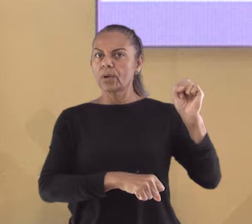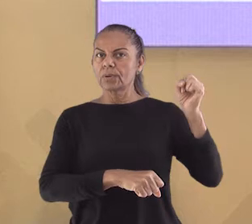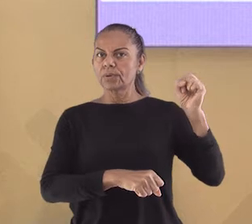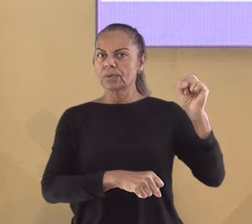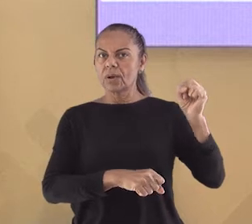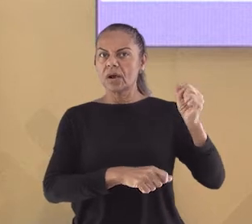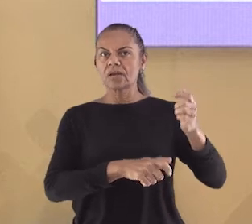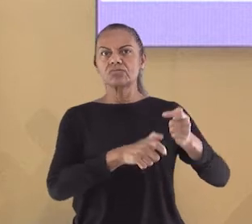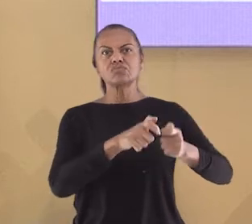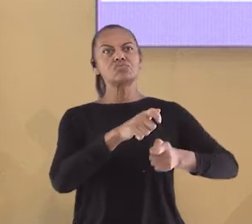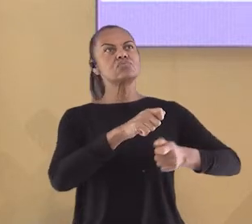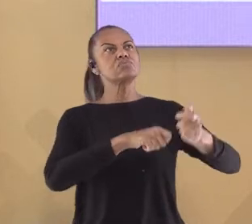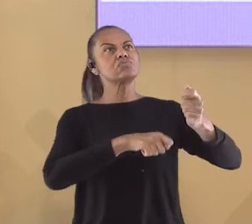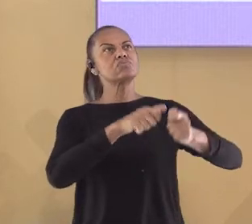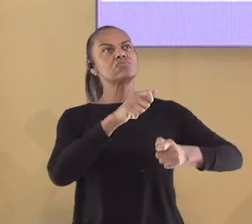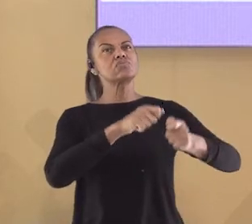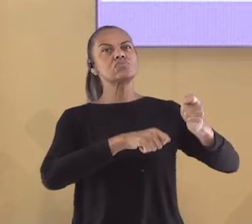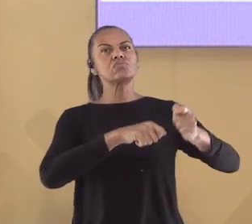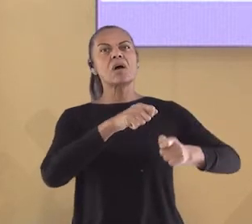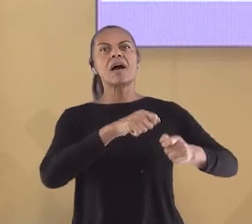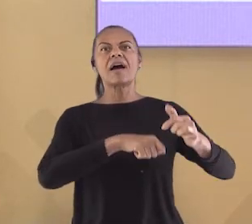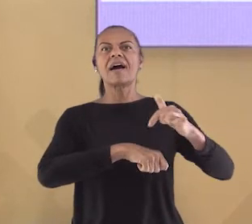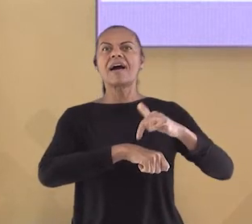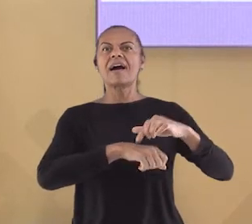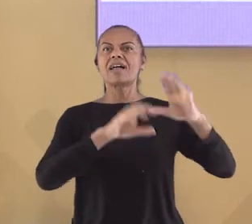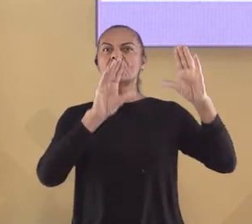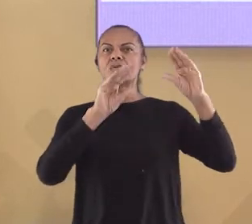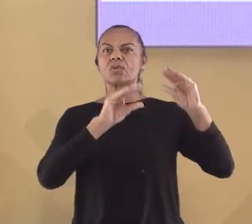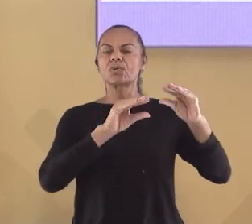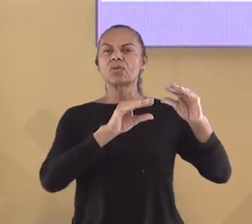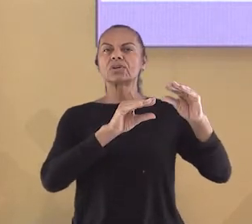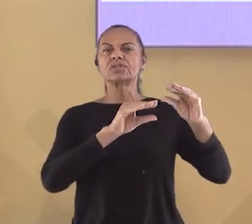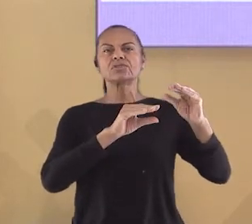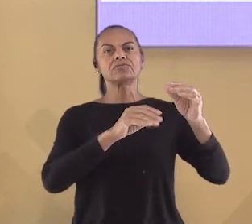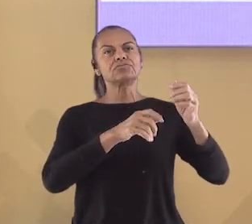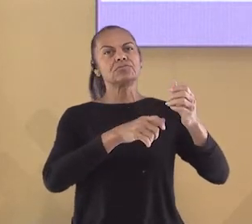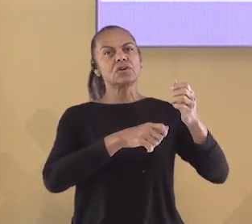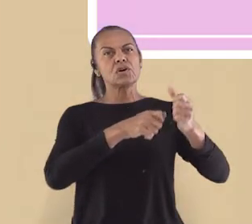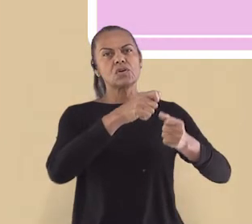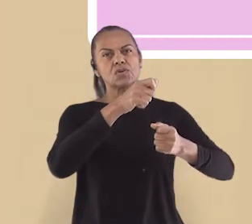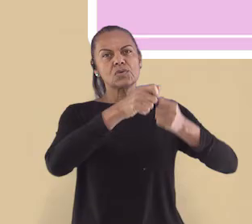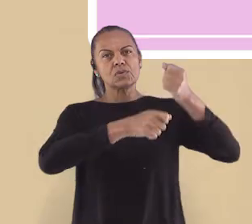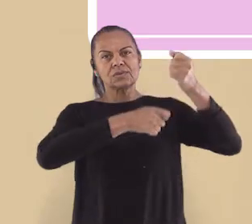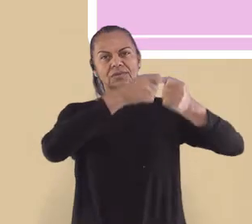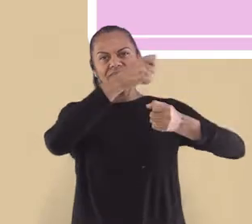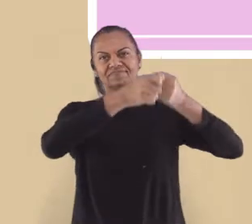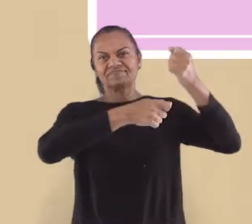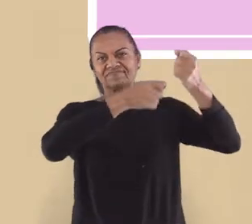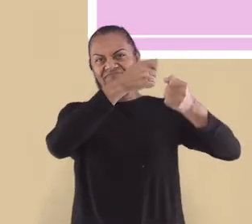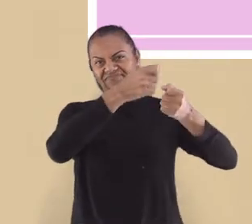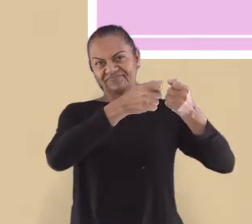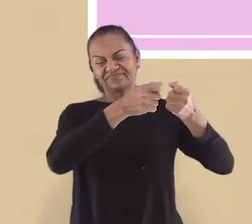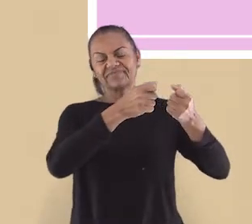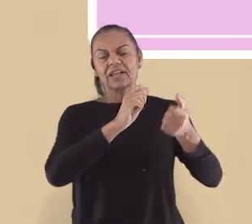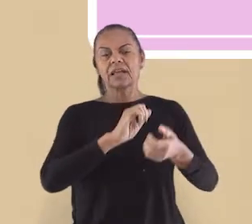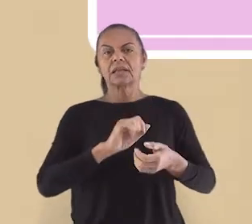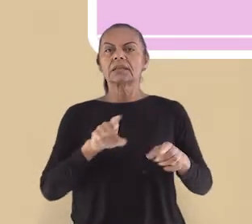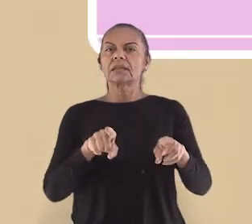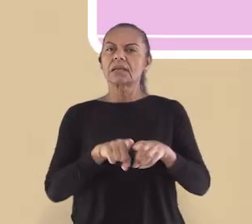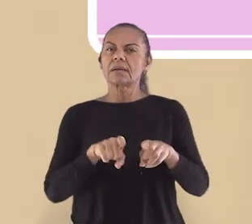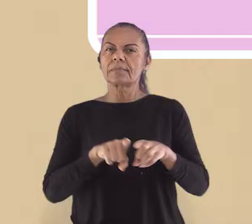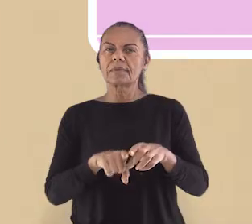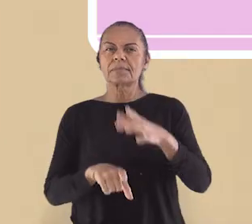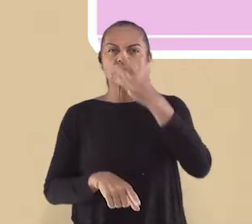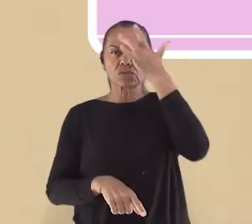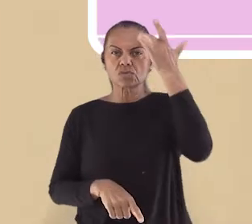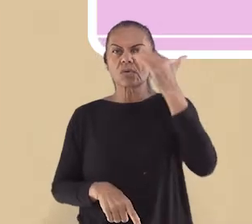às 18 horas. E ela é exposta durante a noite, ela tem que ser iluminada. A morte de alguém especial